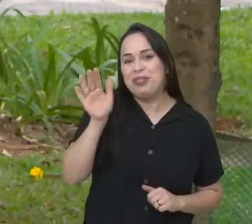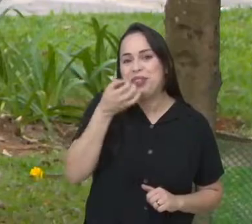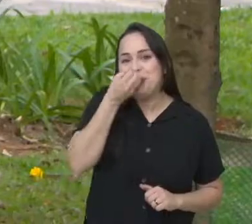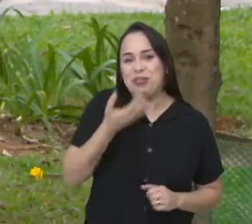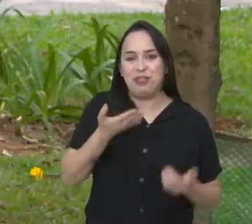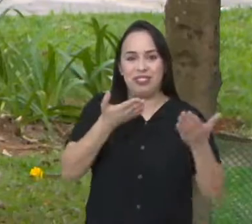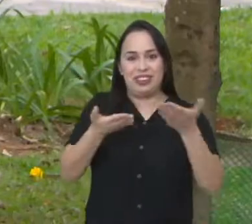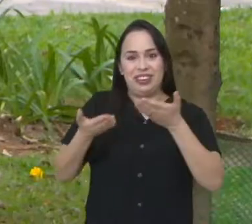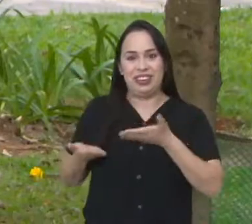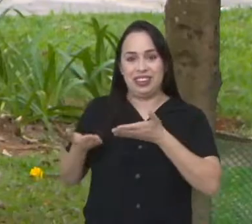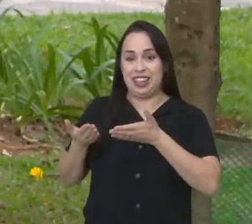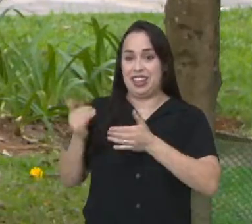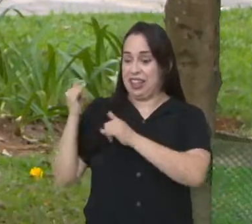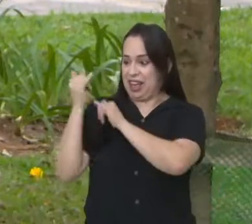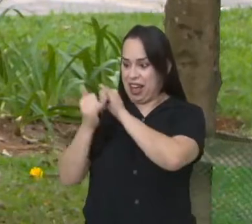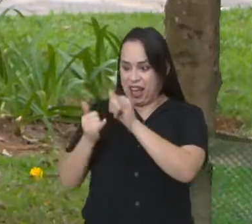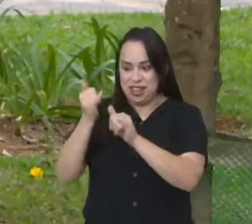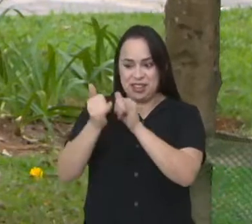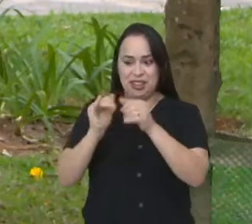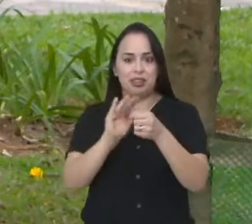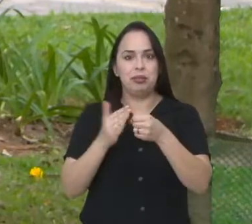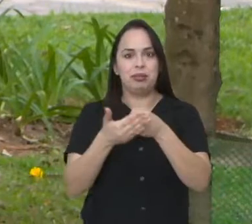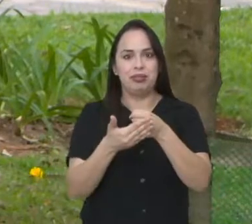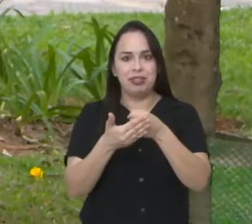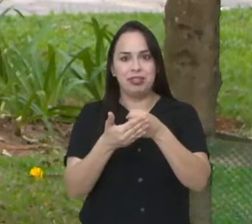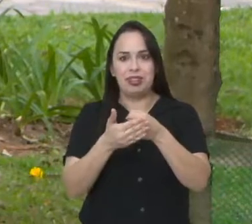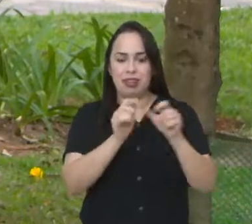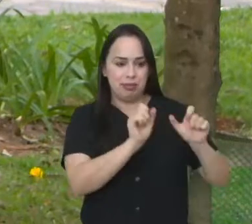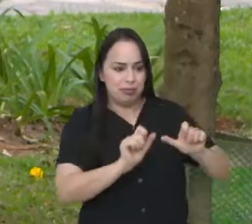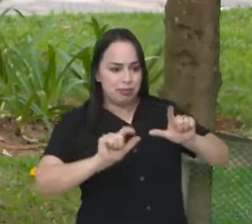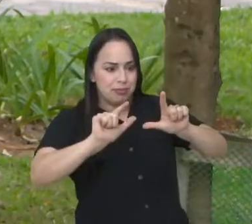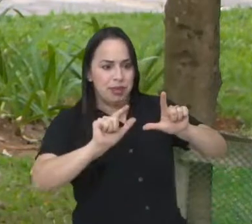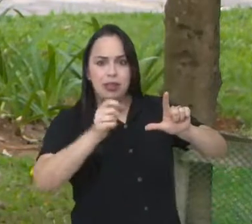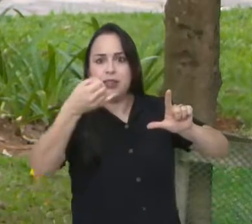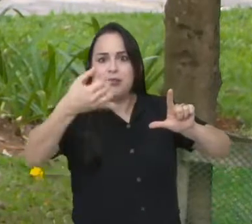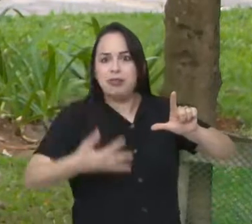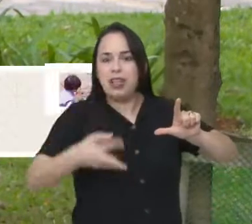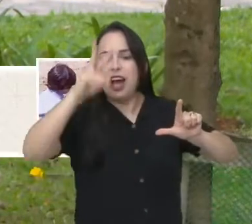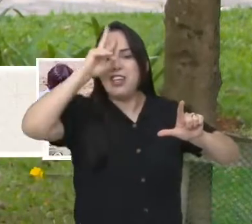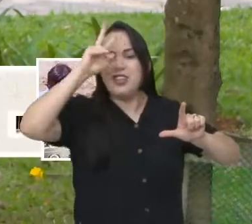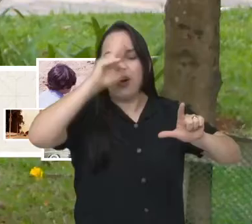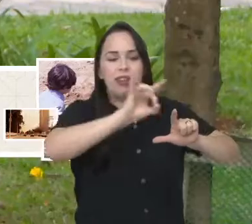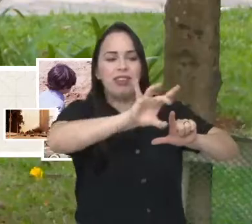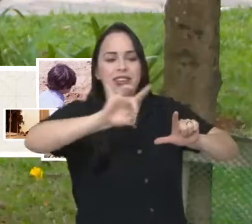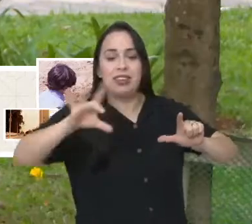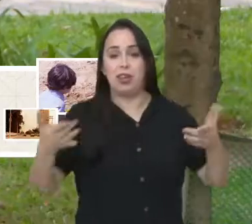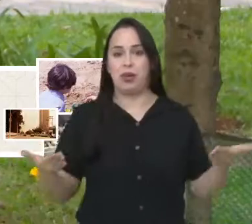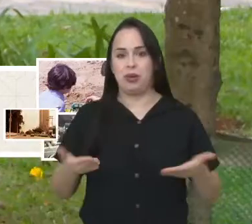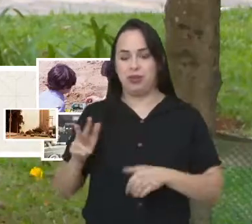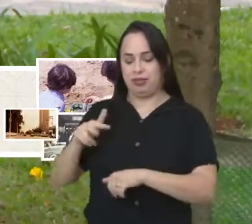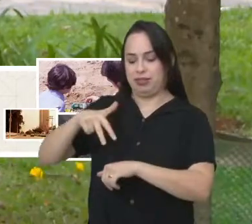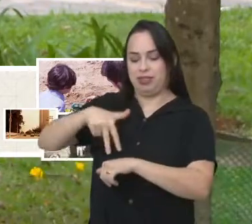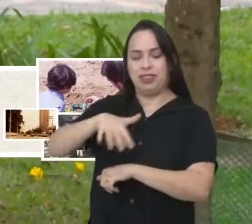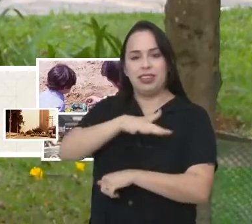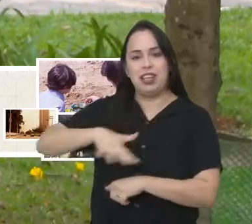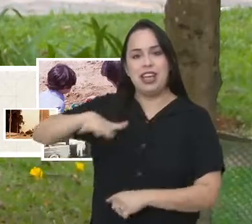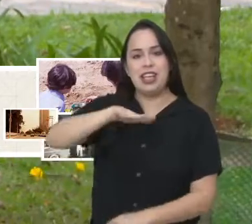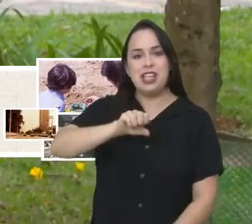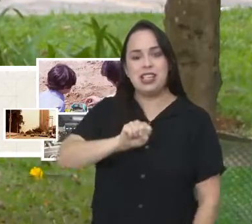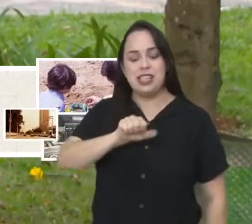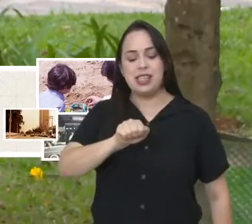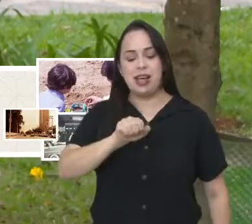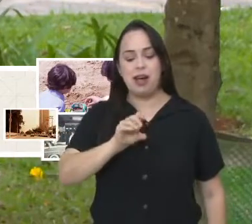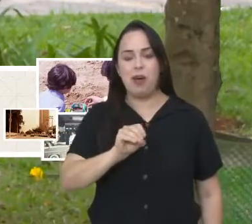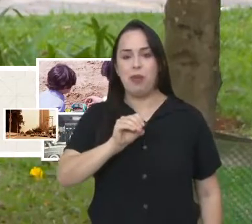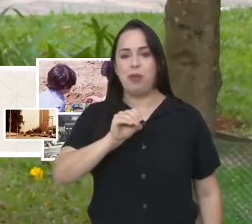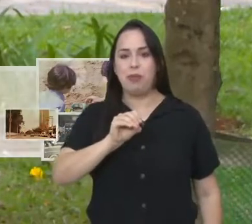Olá, seja bem-vindo ao Histórias do Meu Bairro, um programa que é um pouco de todos nós. Hoje eu estou no Jardim São Dimas, zona central da cidade. E é na